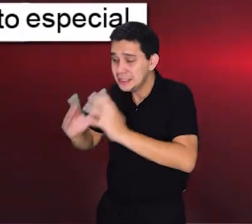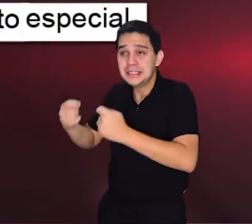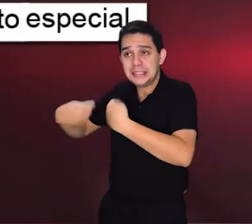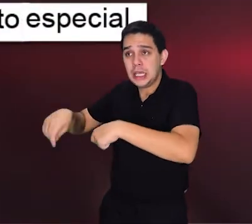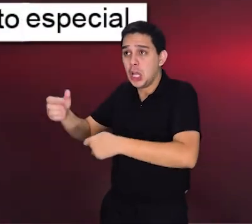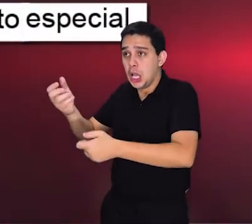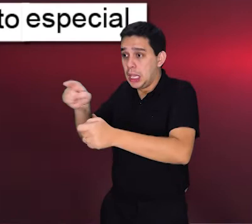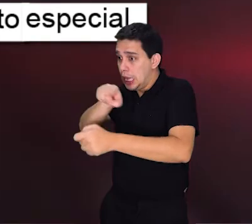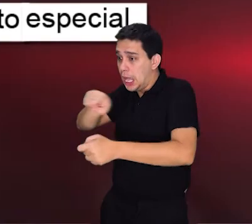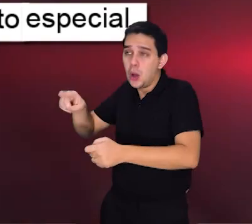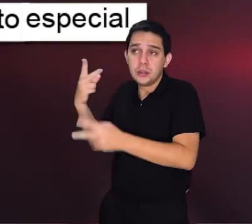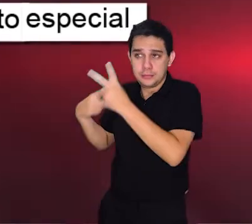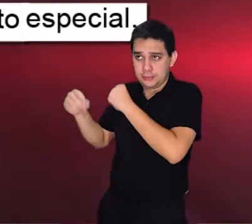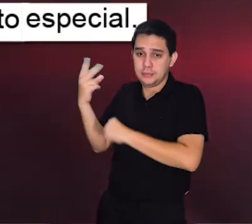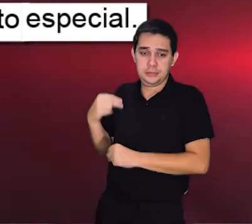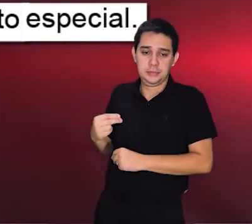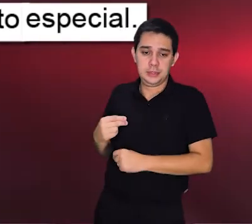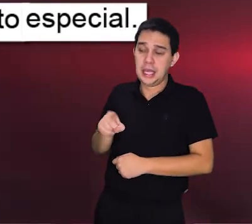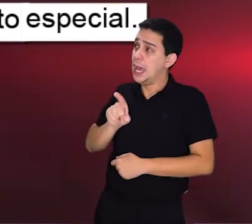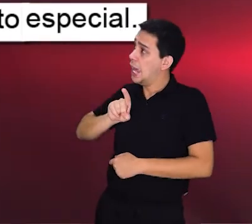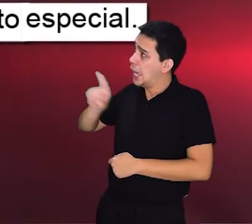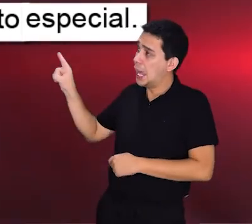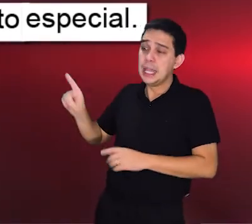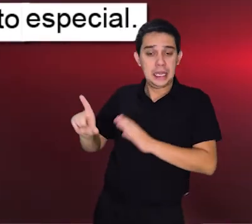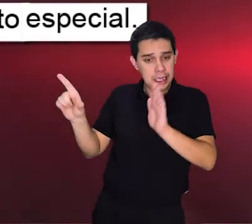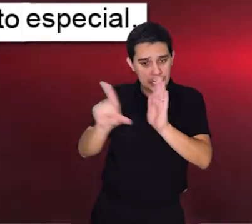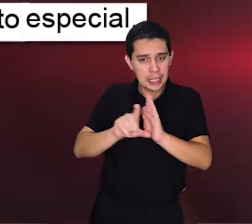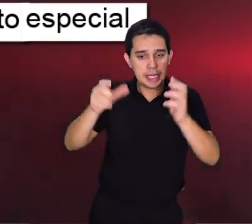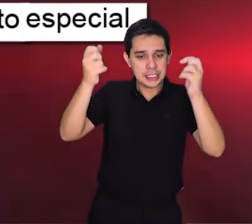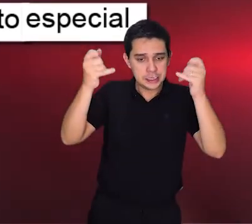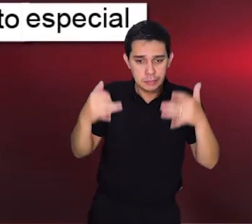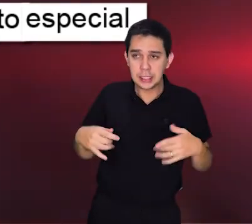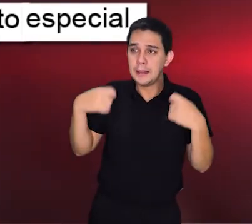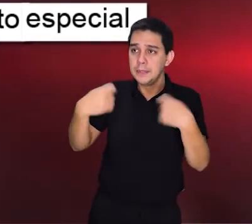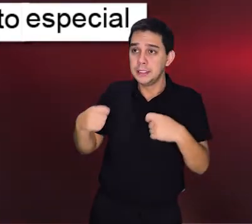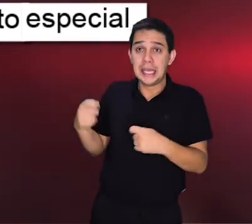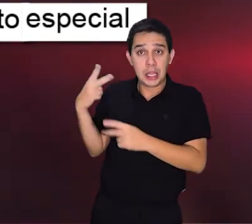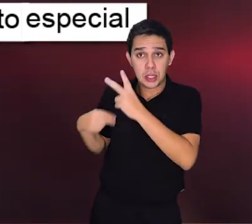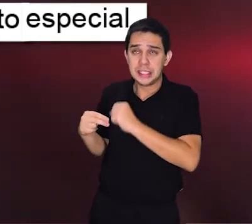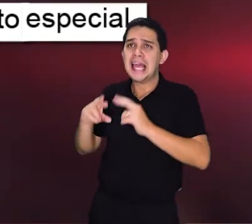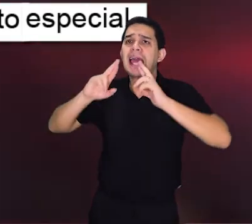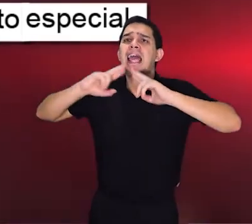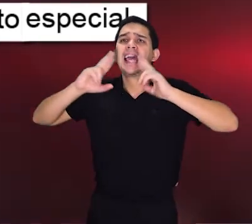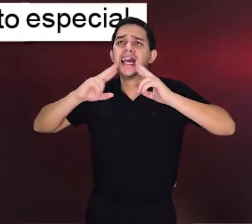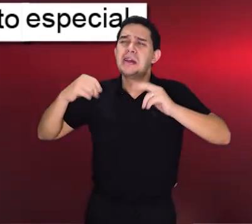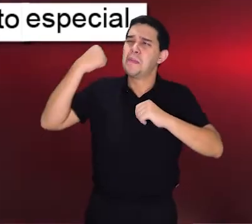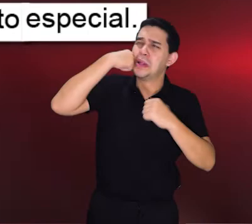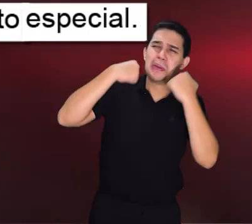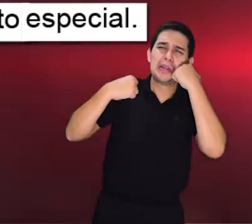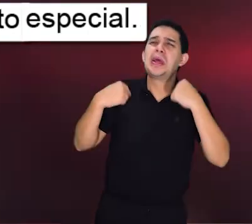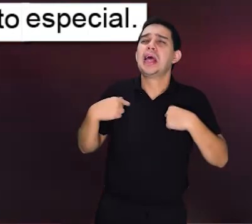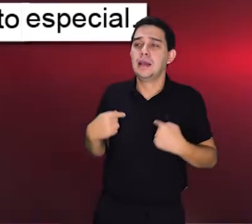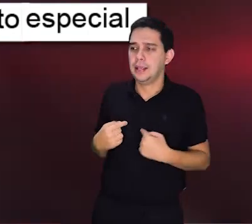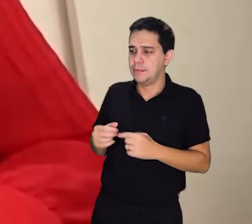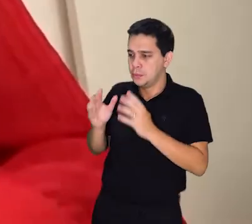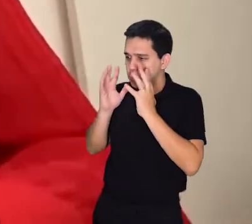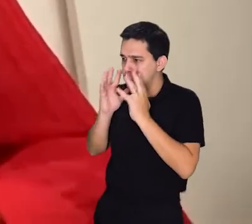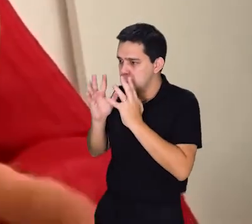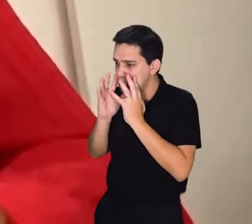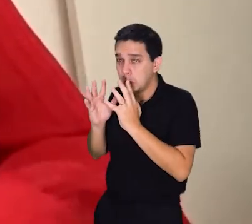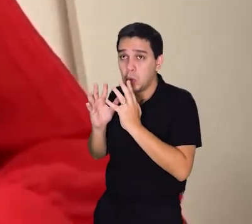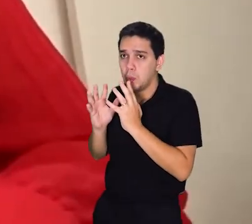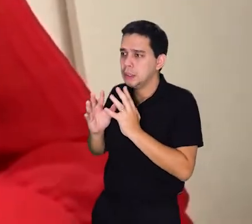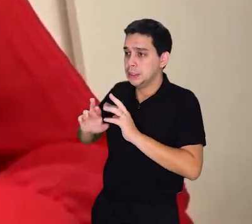uma escuta diferenciada, né, uma escuta especializada quando se trata de adolescente que seja vítima ou testemunha